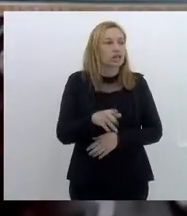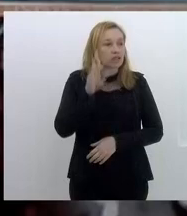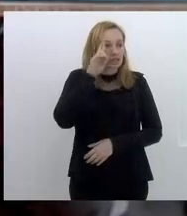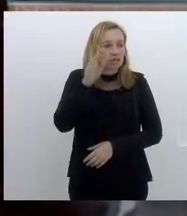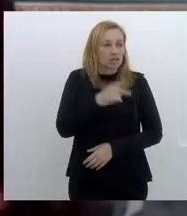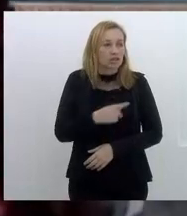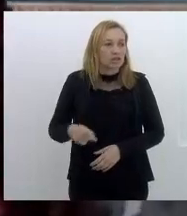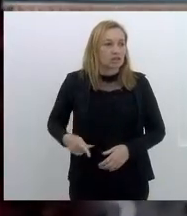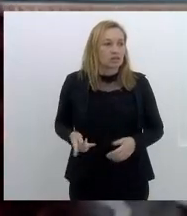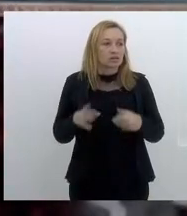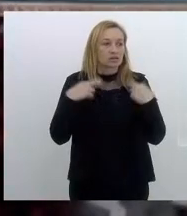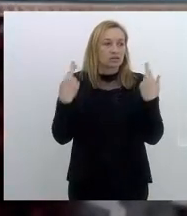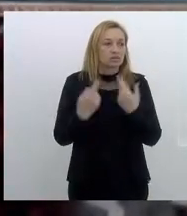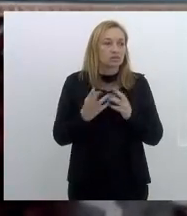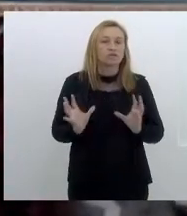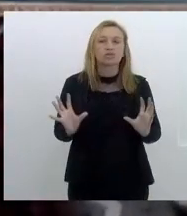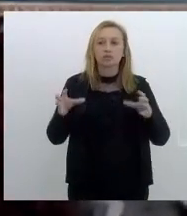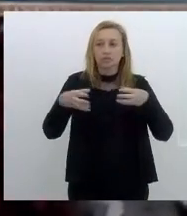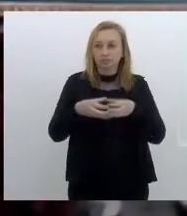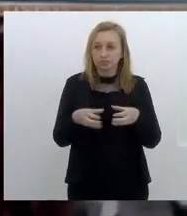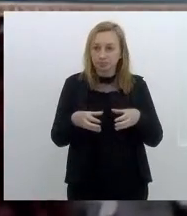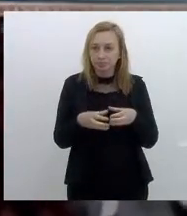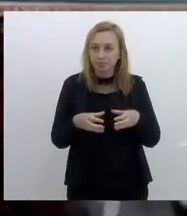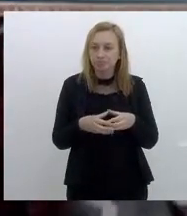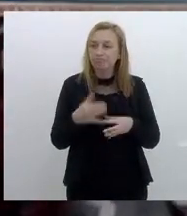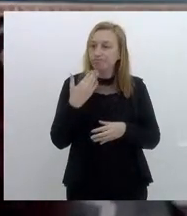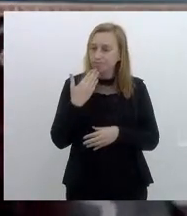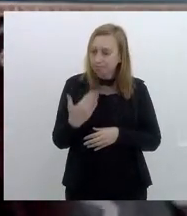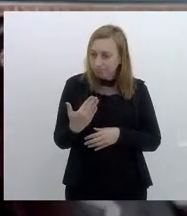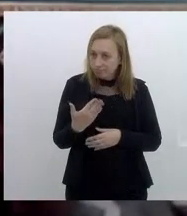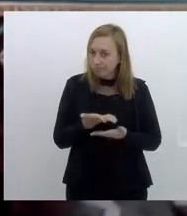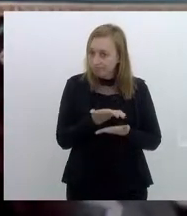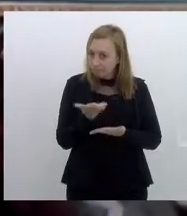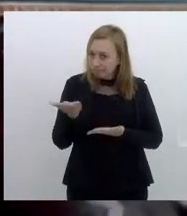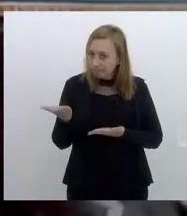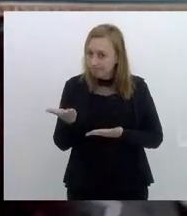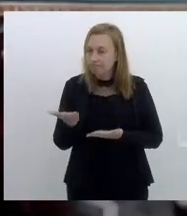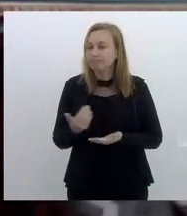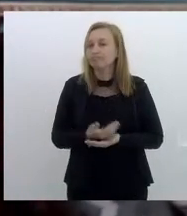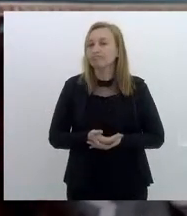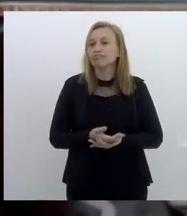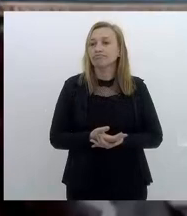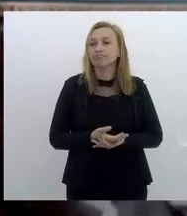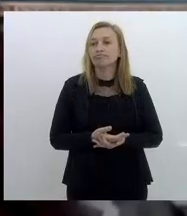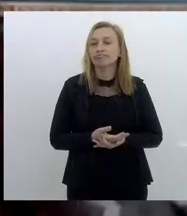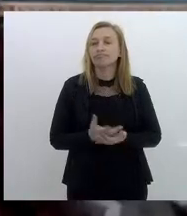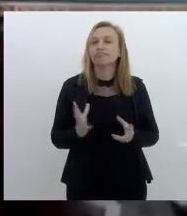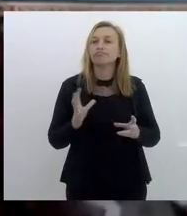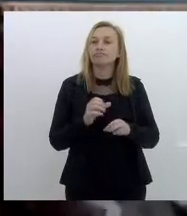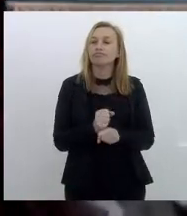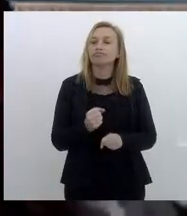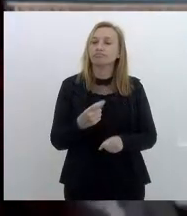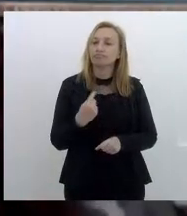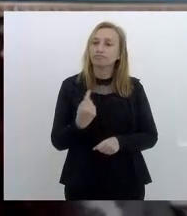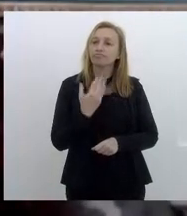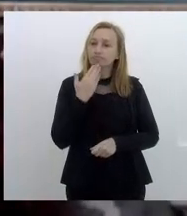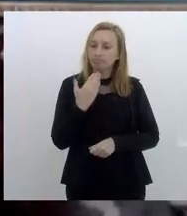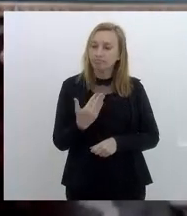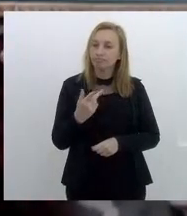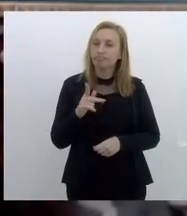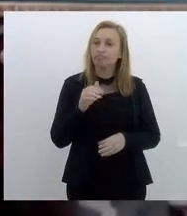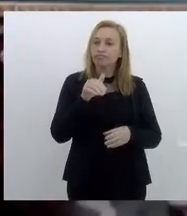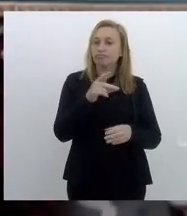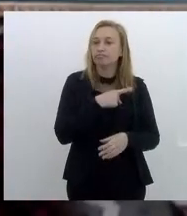Presidente dessa audiência conjunta é solicitar a vossas excelências que se somem a nós nesse pedido à